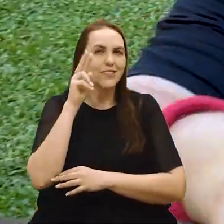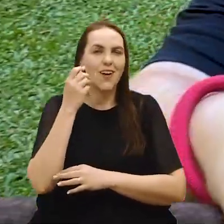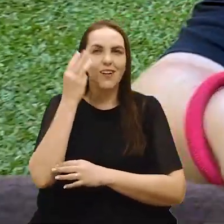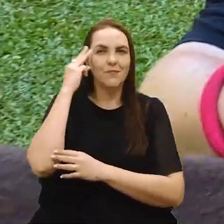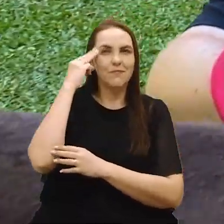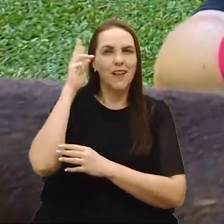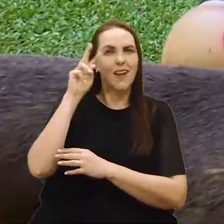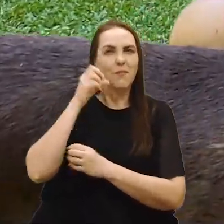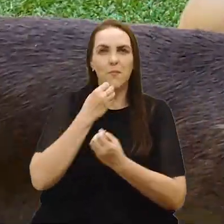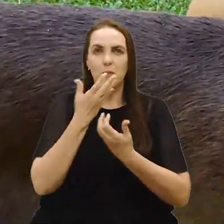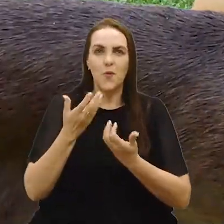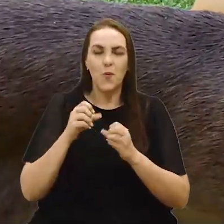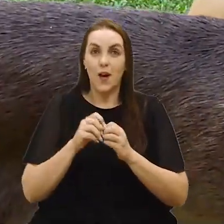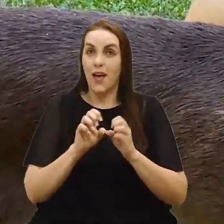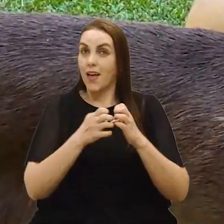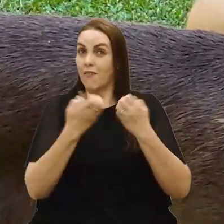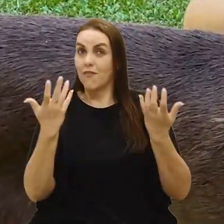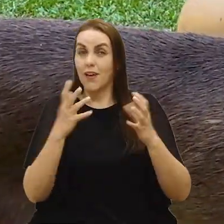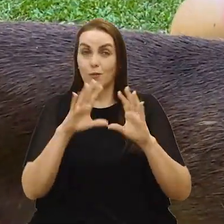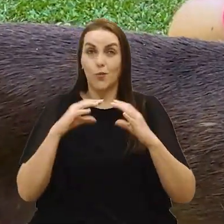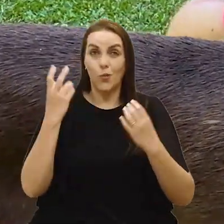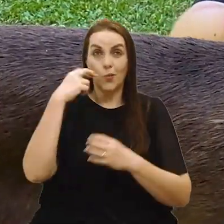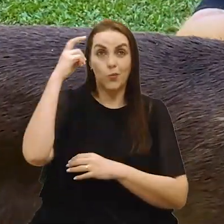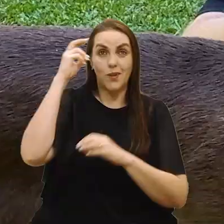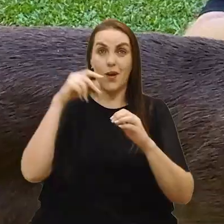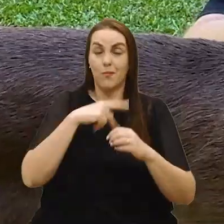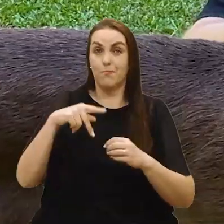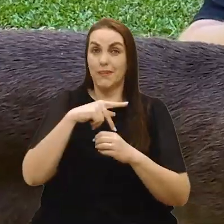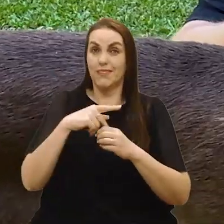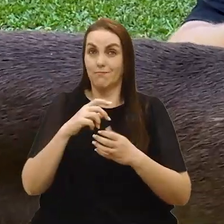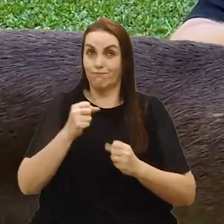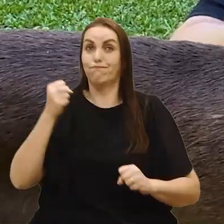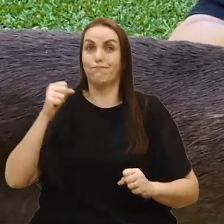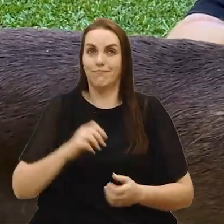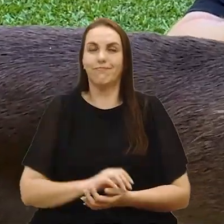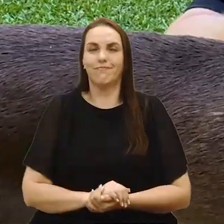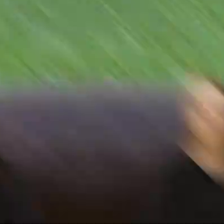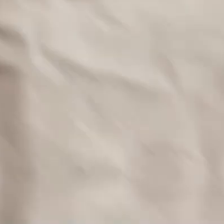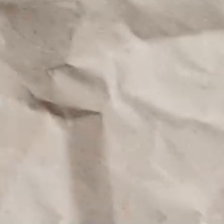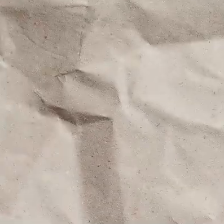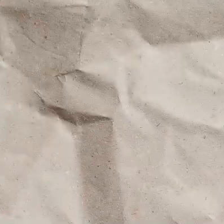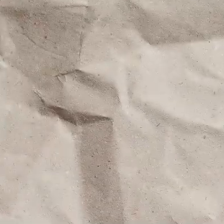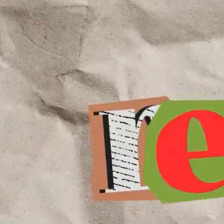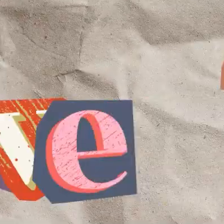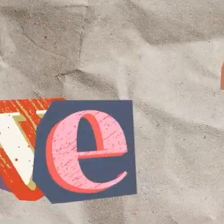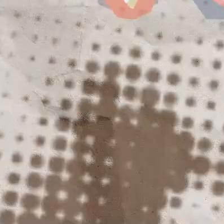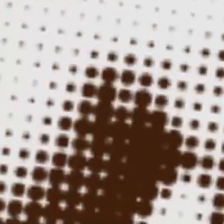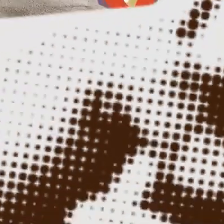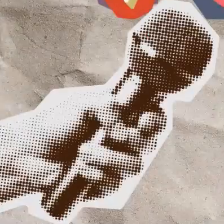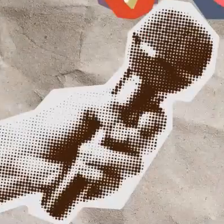Curiosidades, histórias e boas memórias deste que é um dos maiores eventos culturais do país.